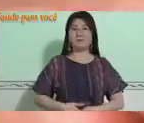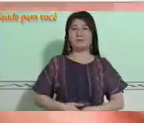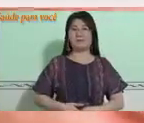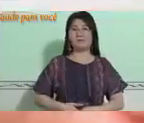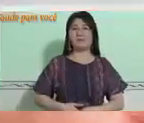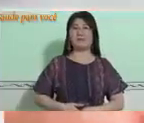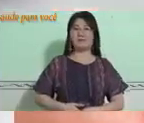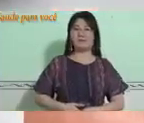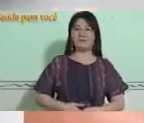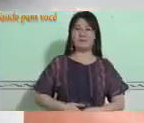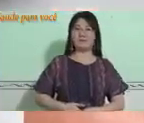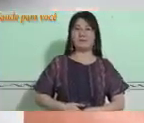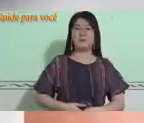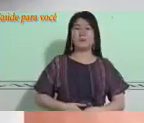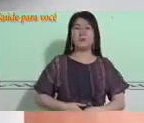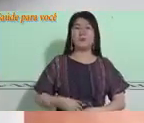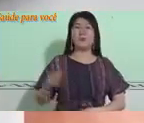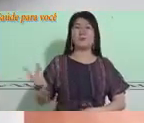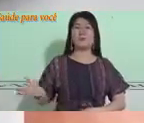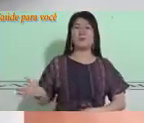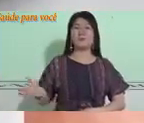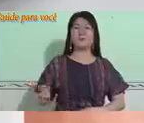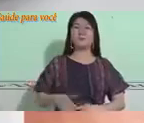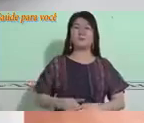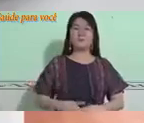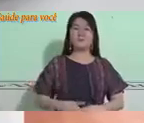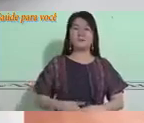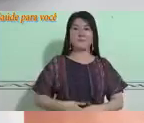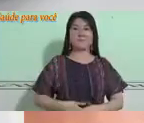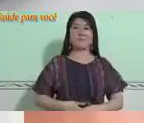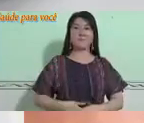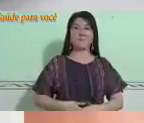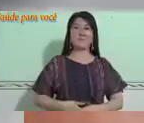minutos, de 2 a 3 vezes por dia.